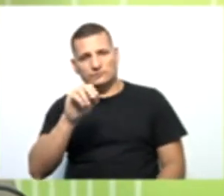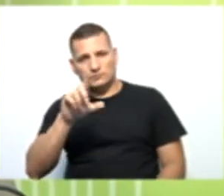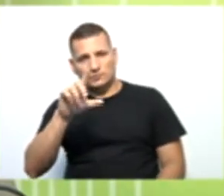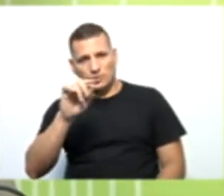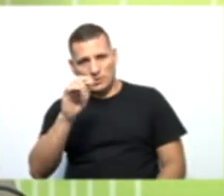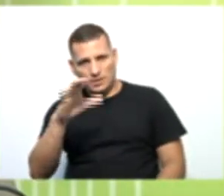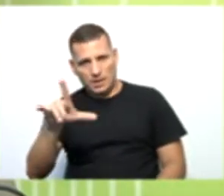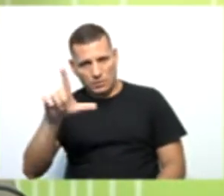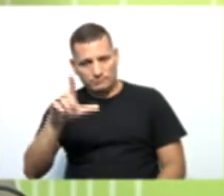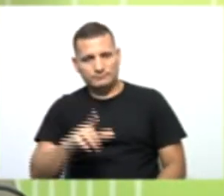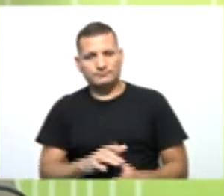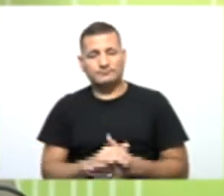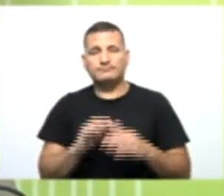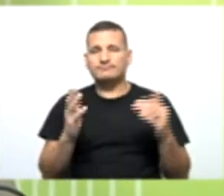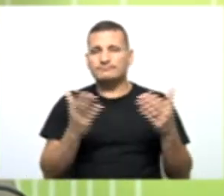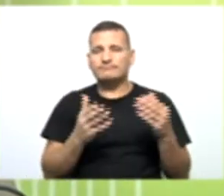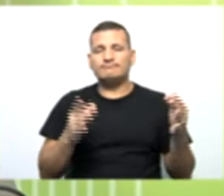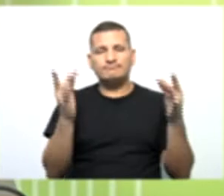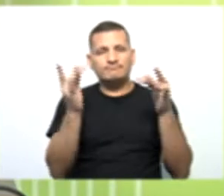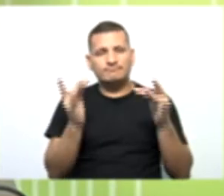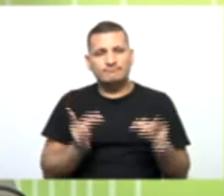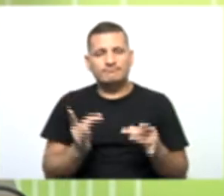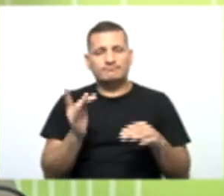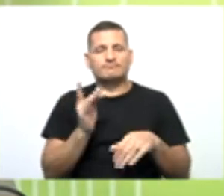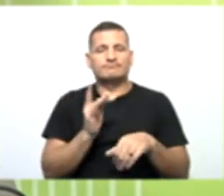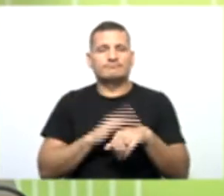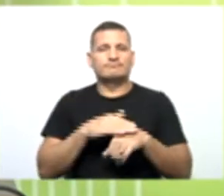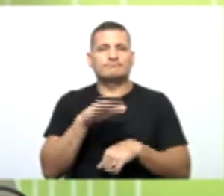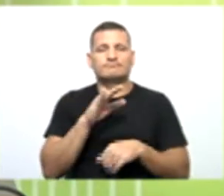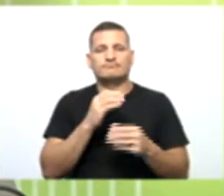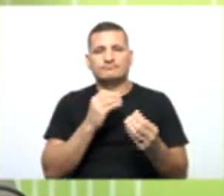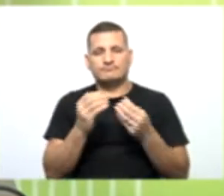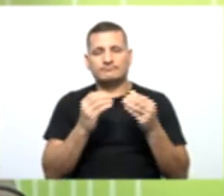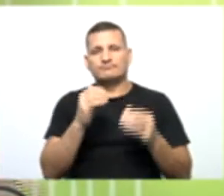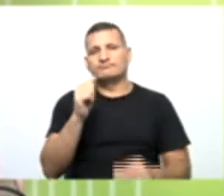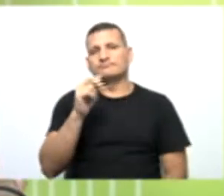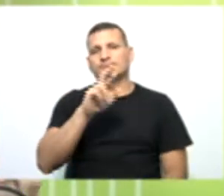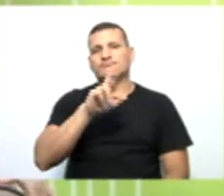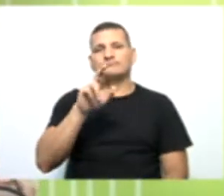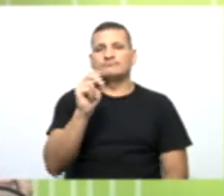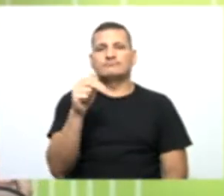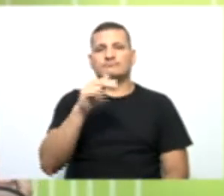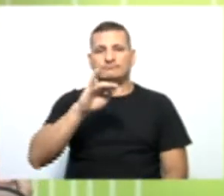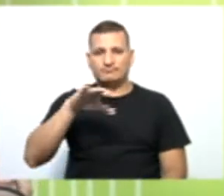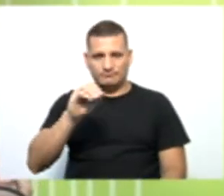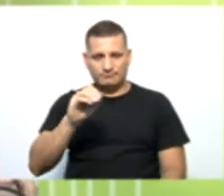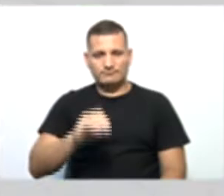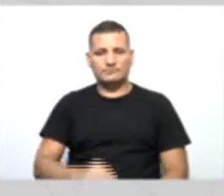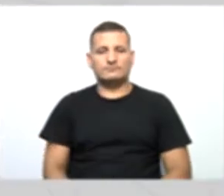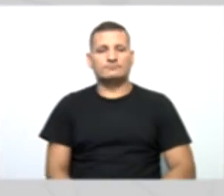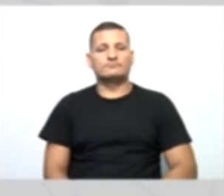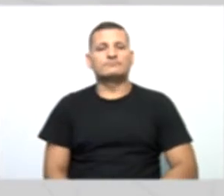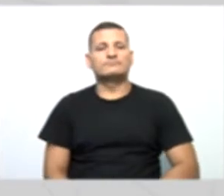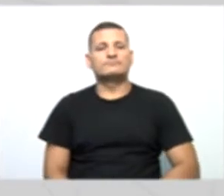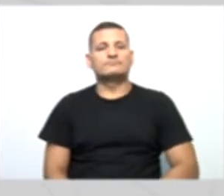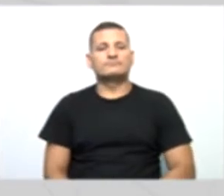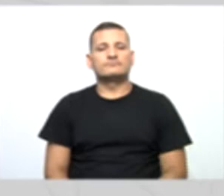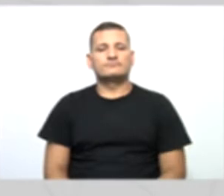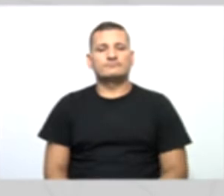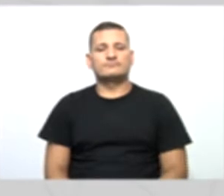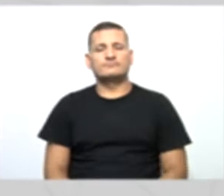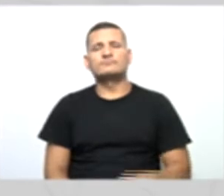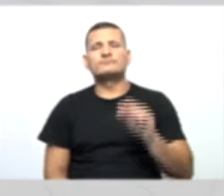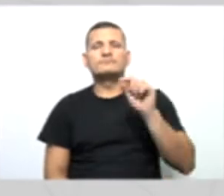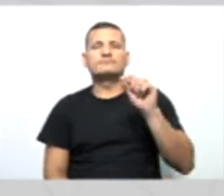Então, a gente vai detalhar um pouco mais como é que é esse arranjo produtivo local.